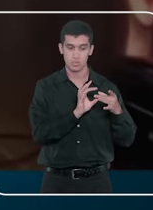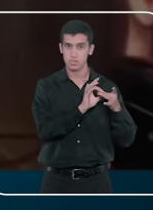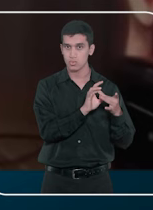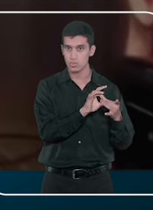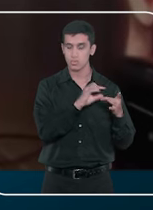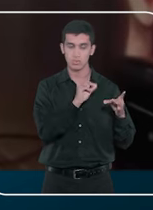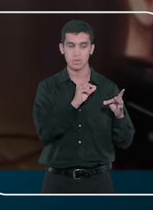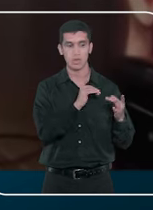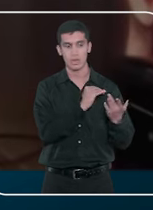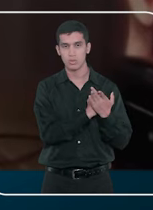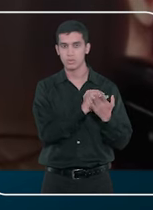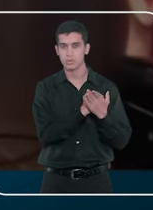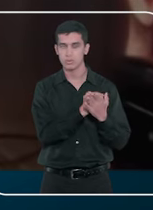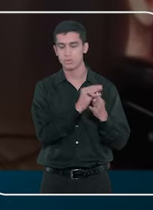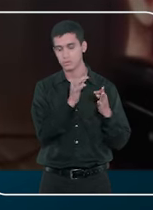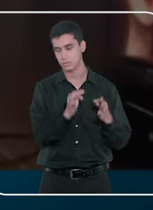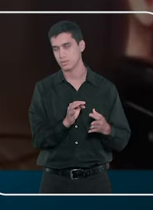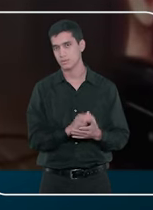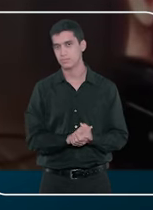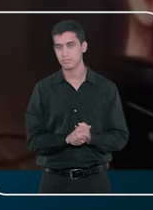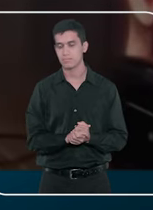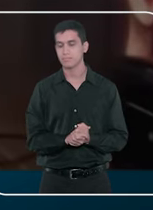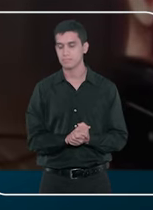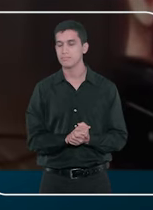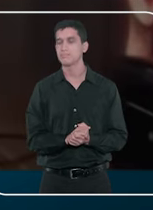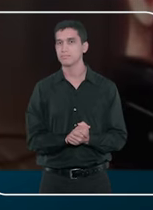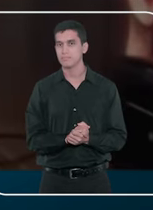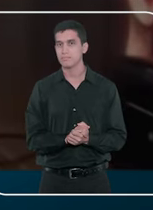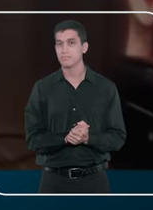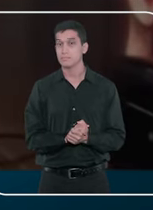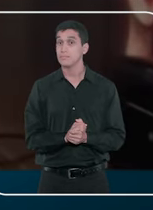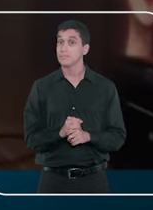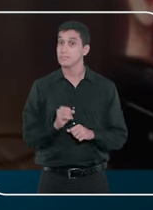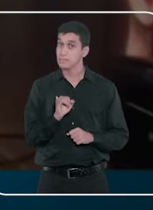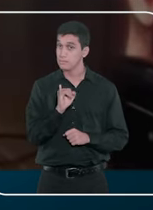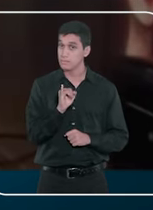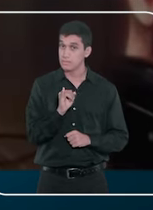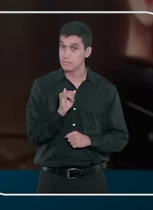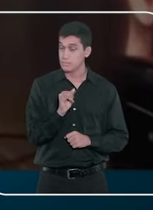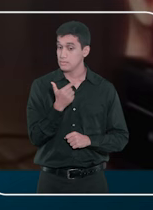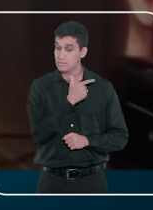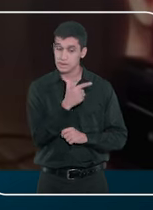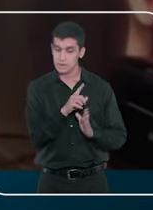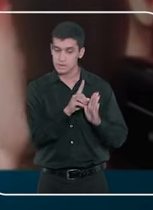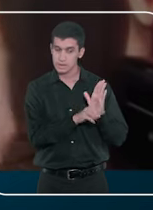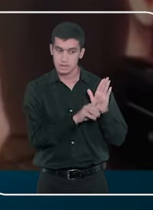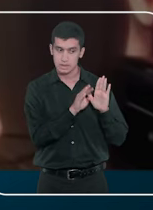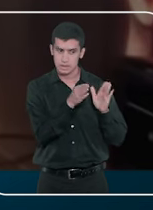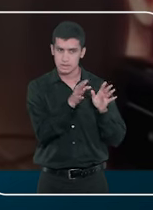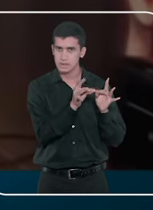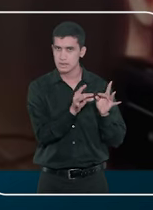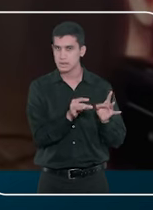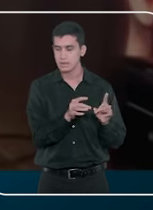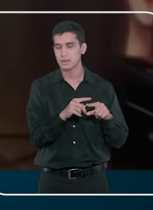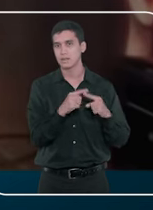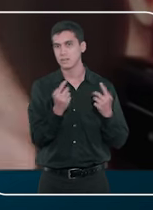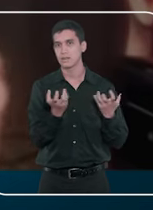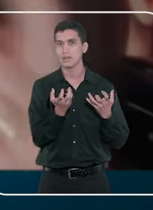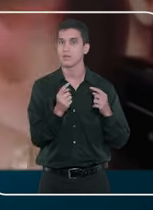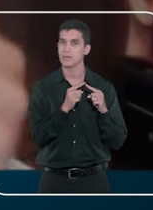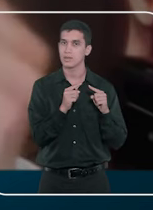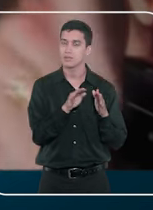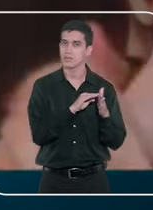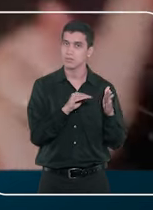à colaboração efetiva, certo? Se por um lado não existe direito subjetivo, quer dizer também que o